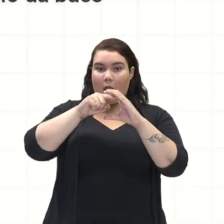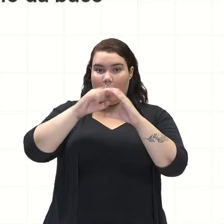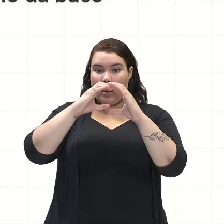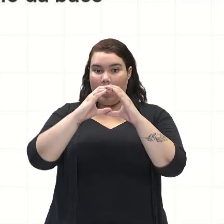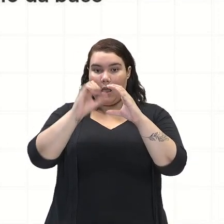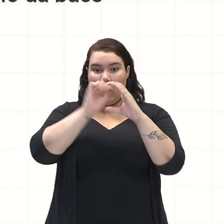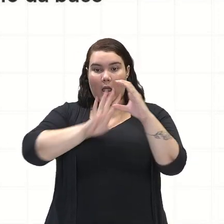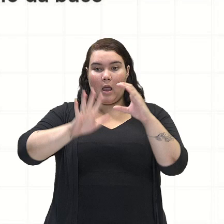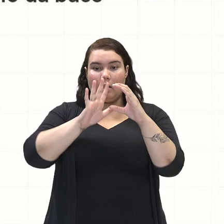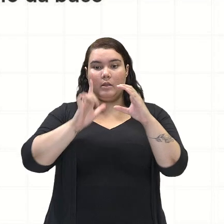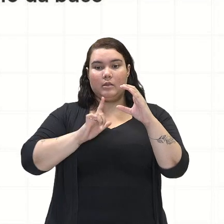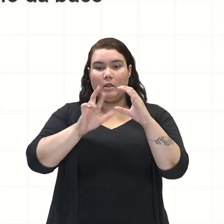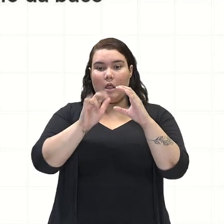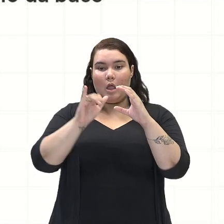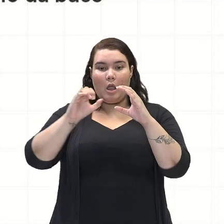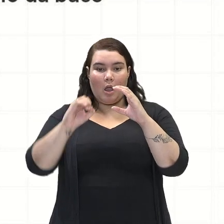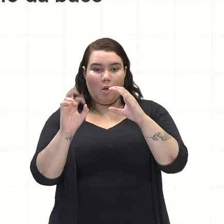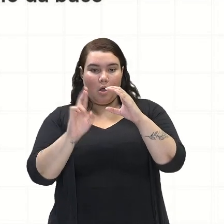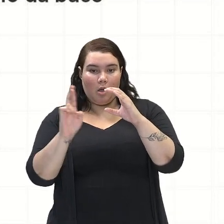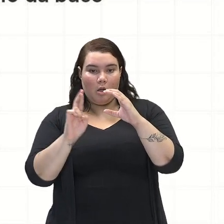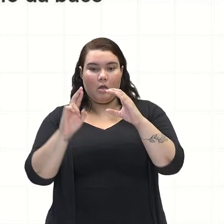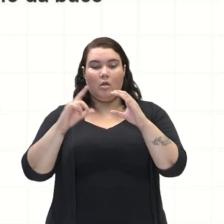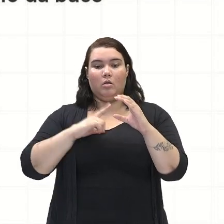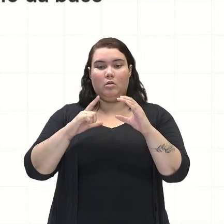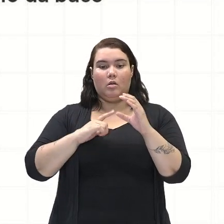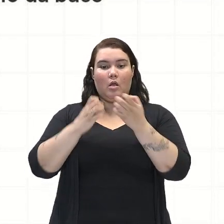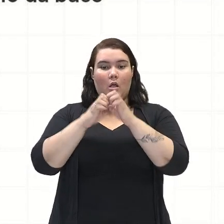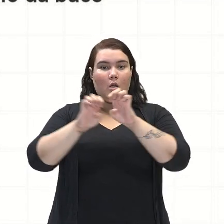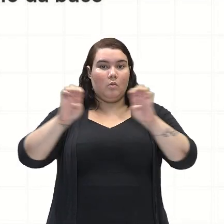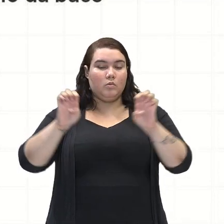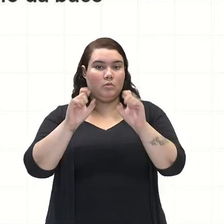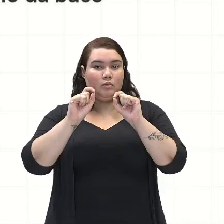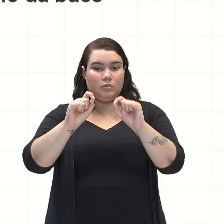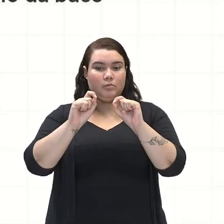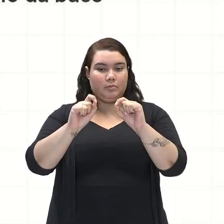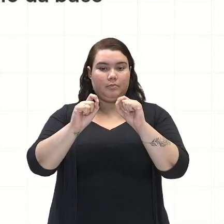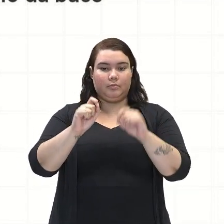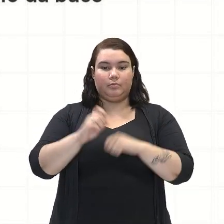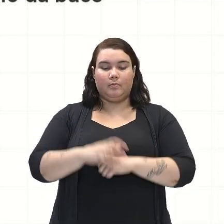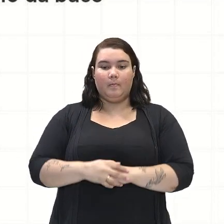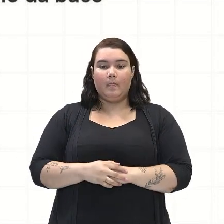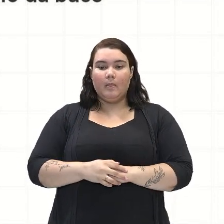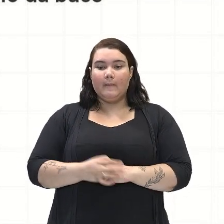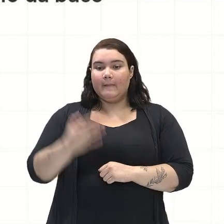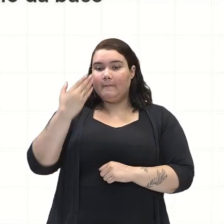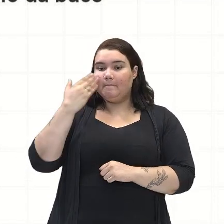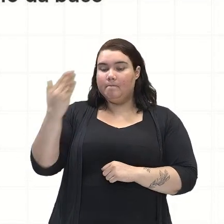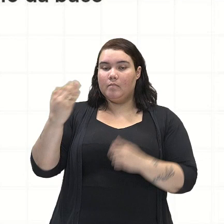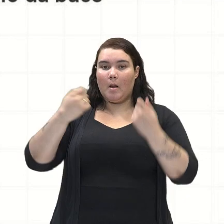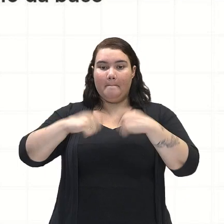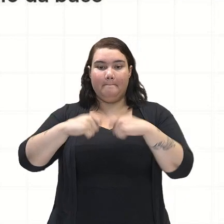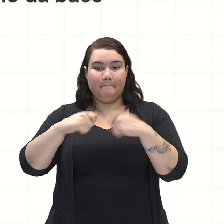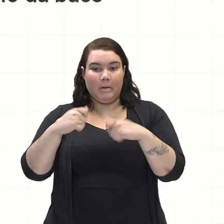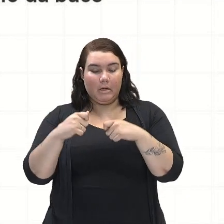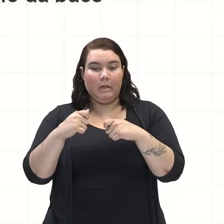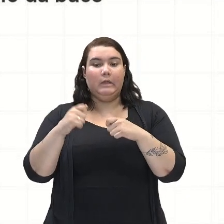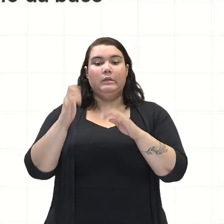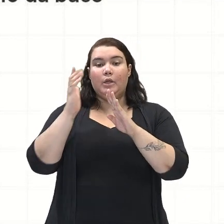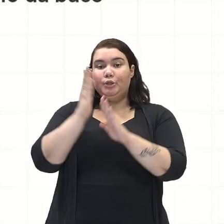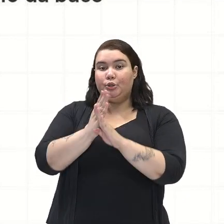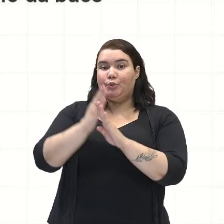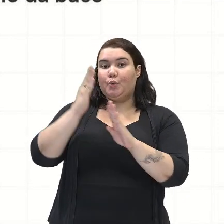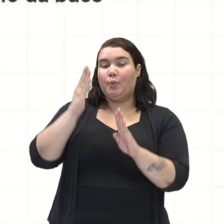raio R é calculado pela fórmula, ou seja, nós vamos precisar